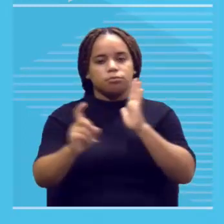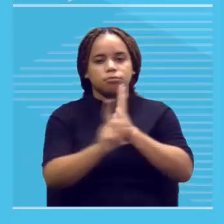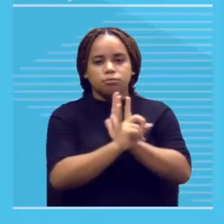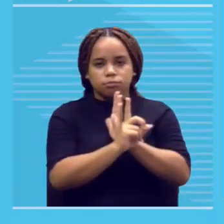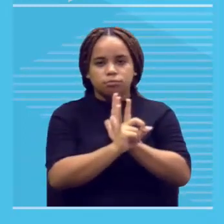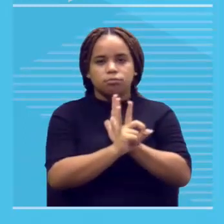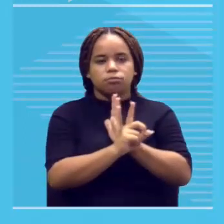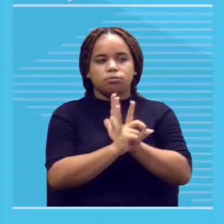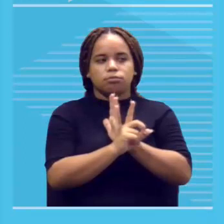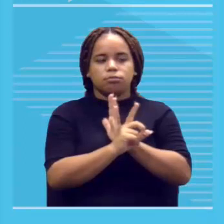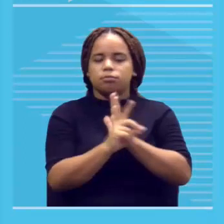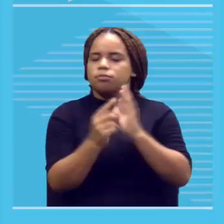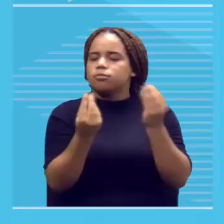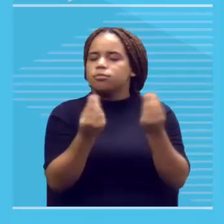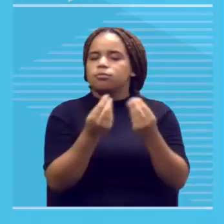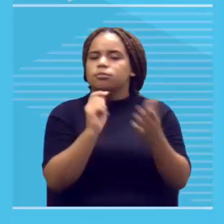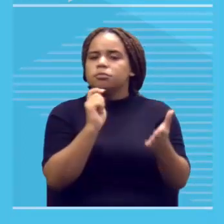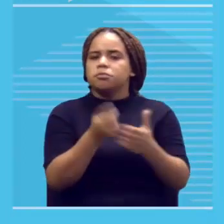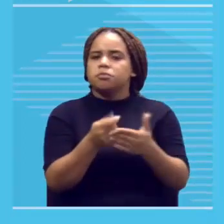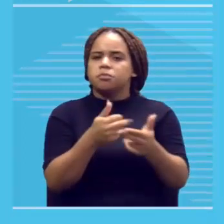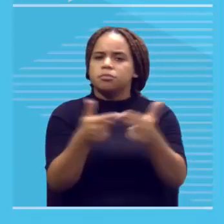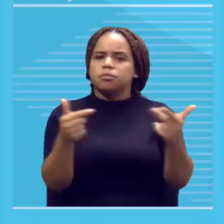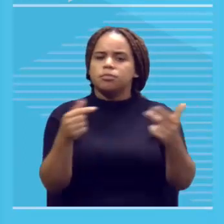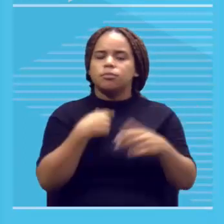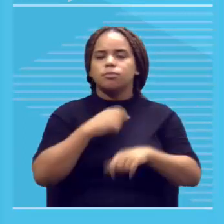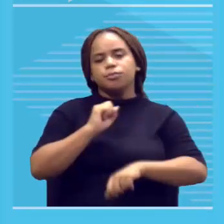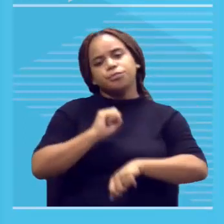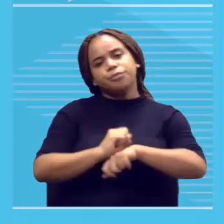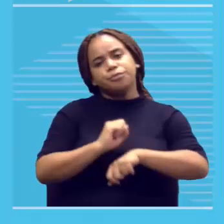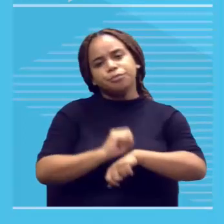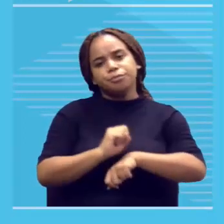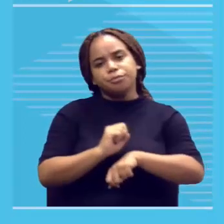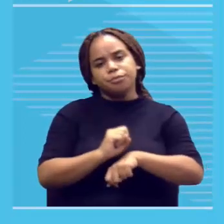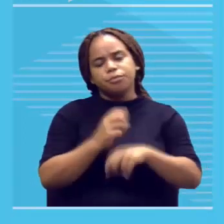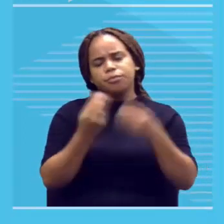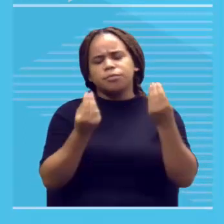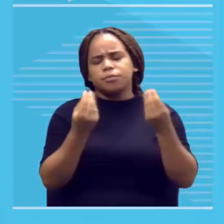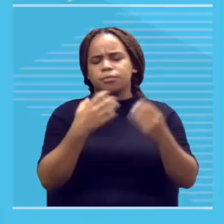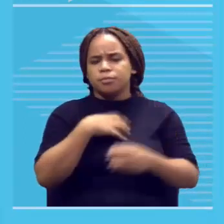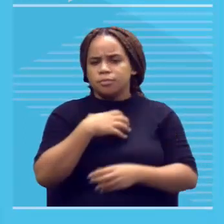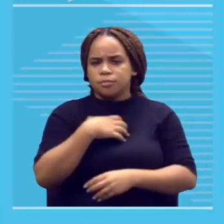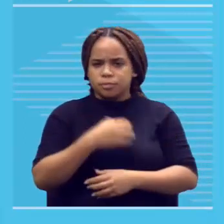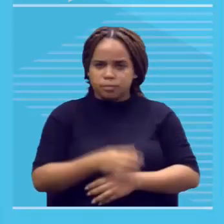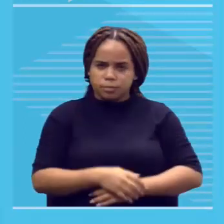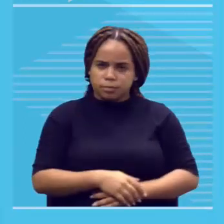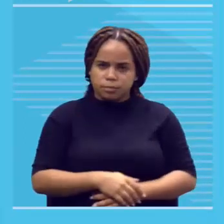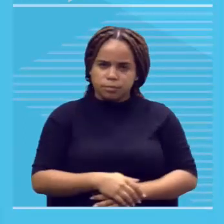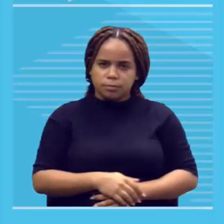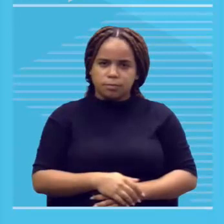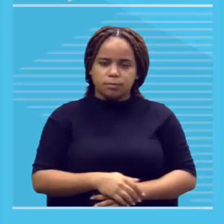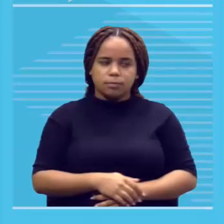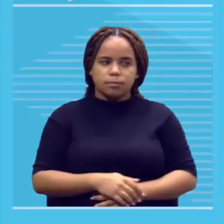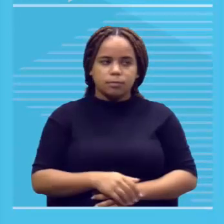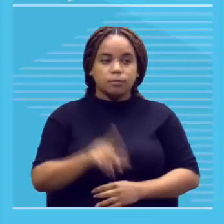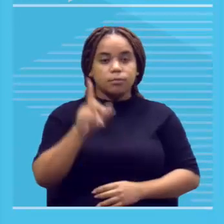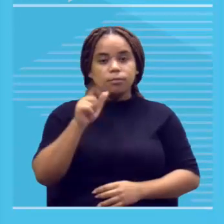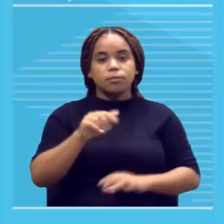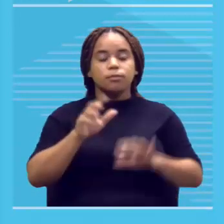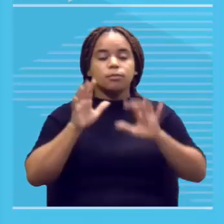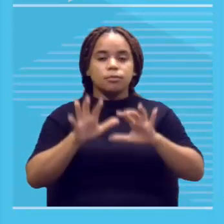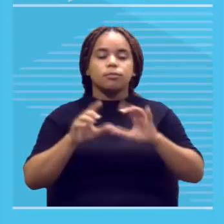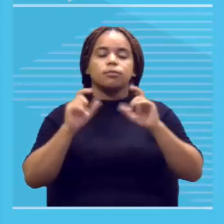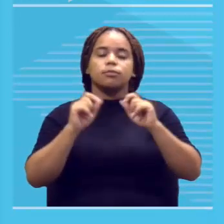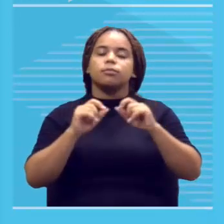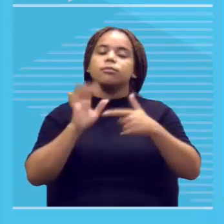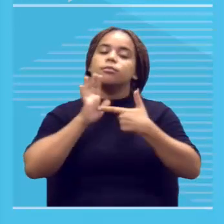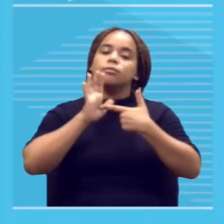e pagar-se as compras e você permanecesse na fila como você se sentiria Essa é a